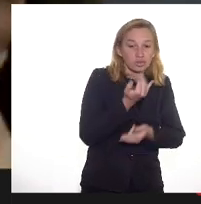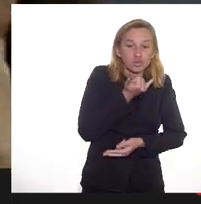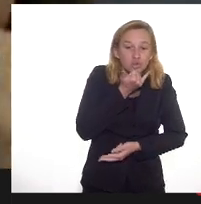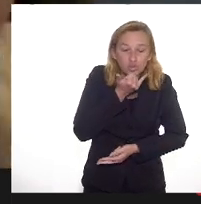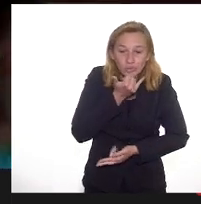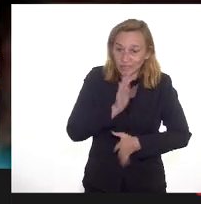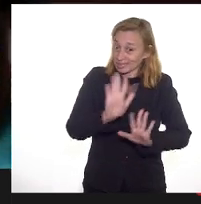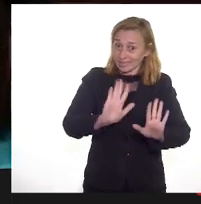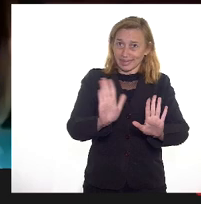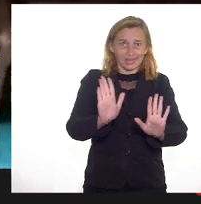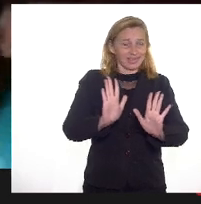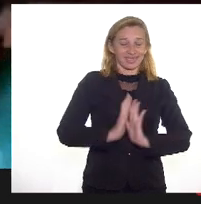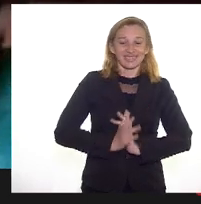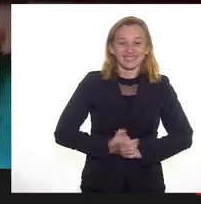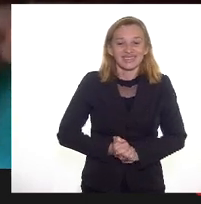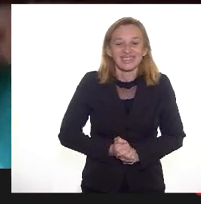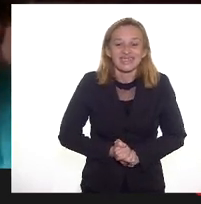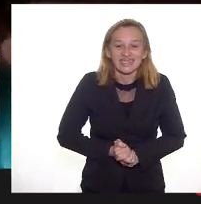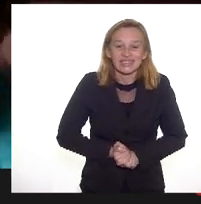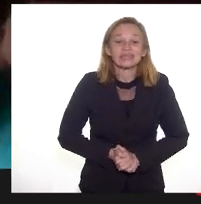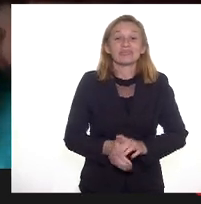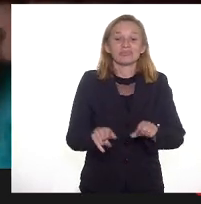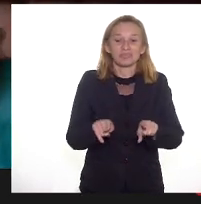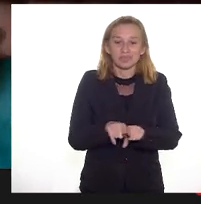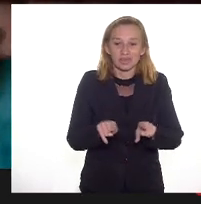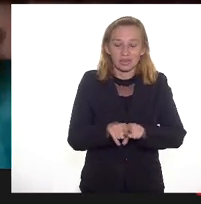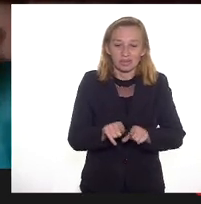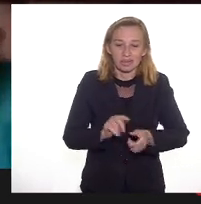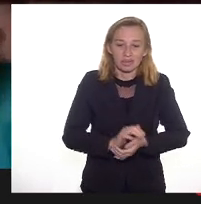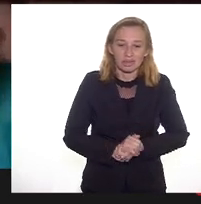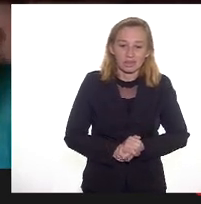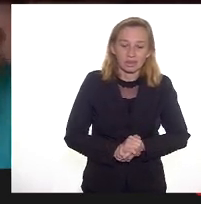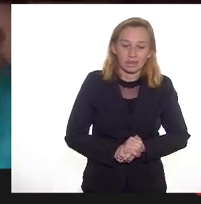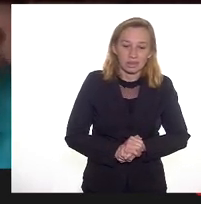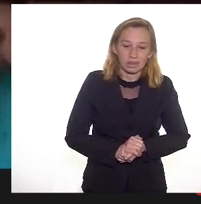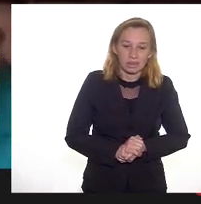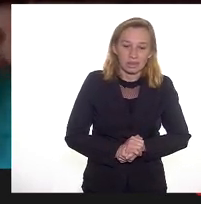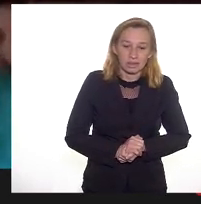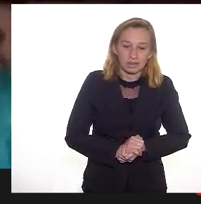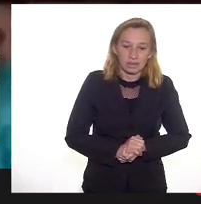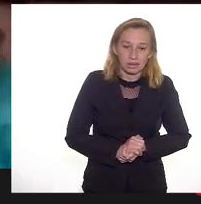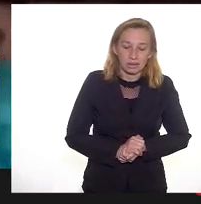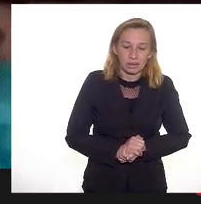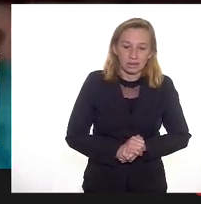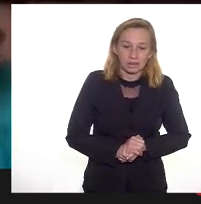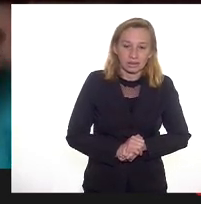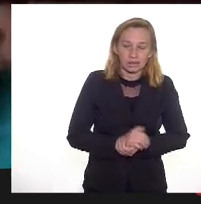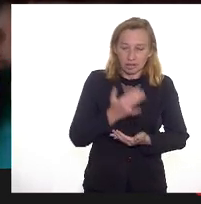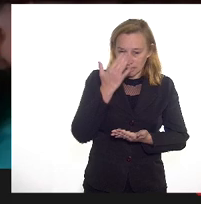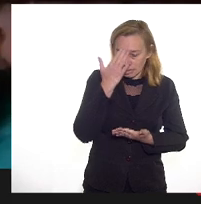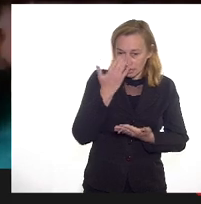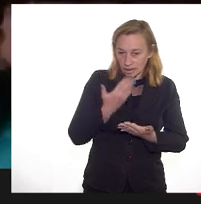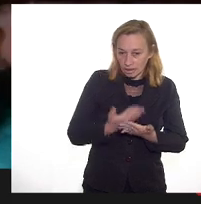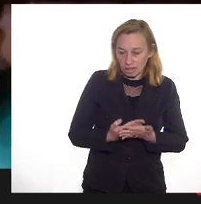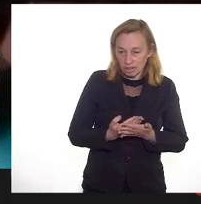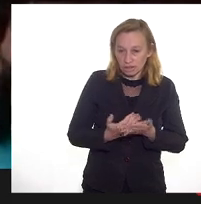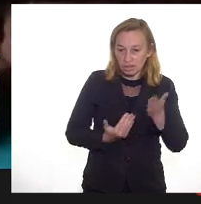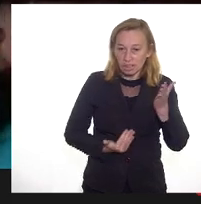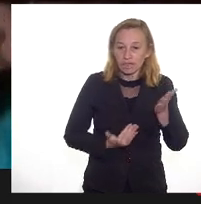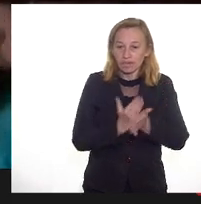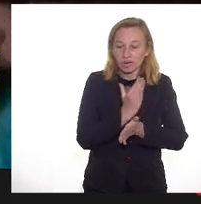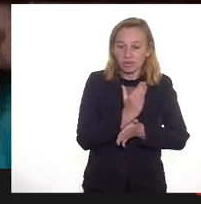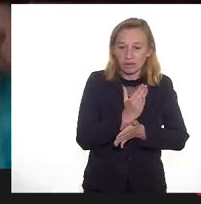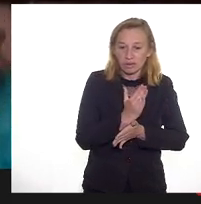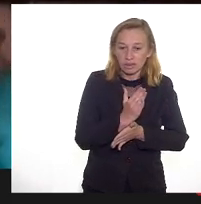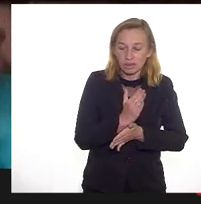deputada. Não, que isso. E também teremos aqui, acredito que será aprovada, a presença do